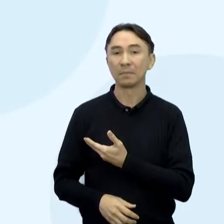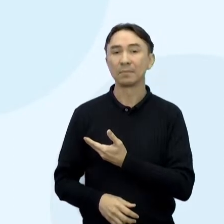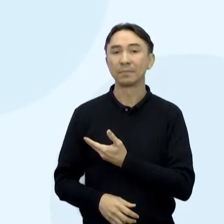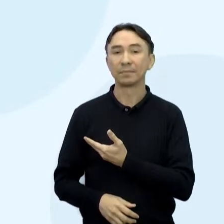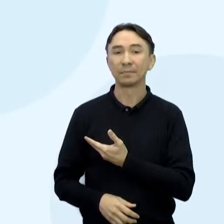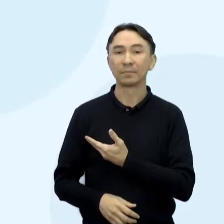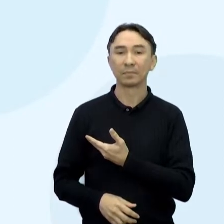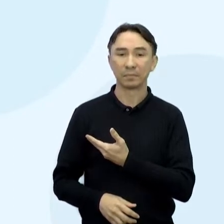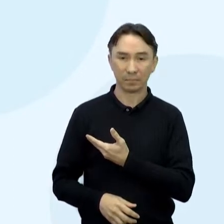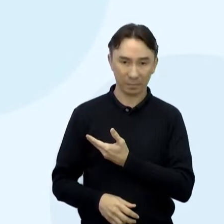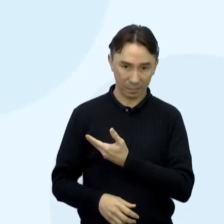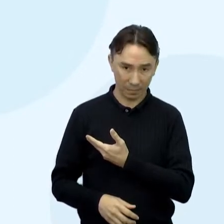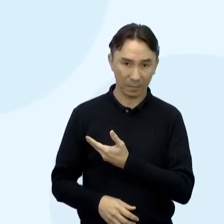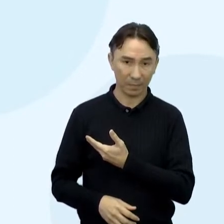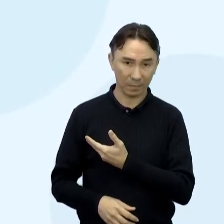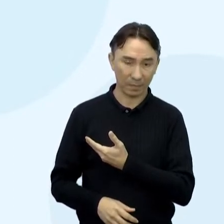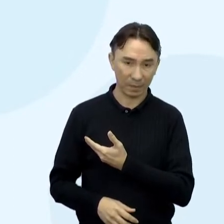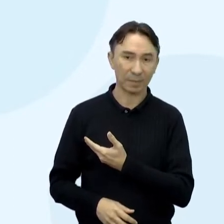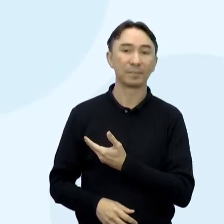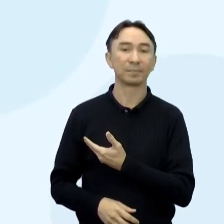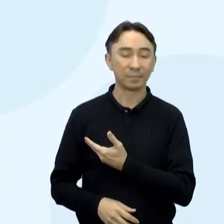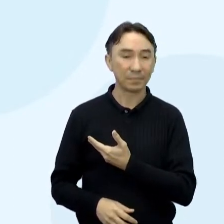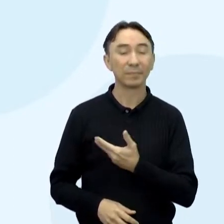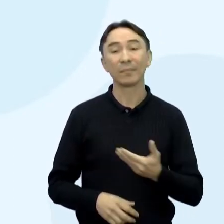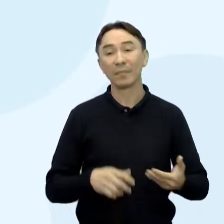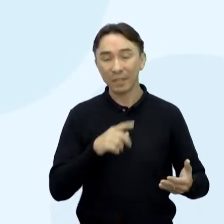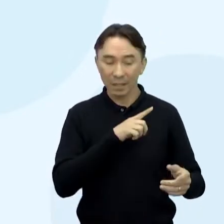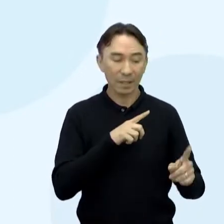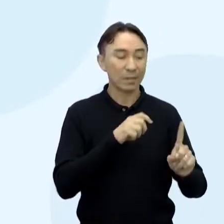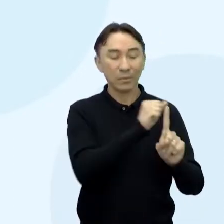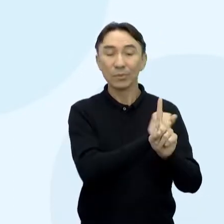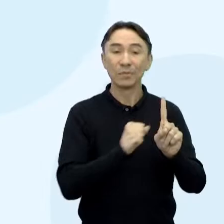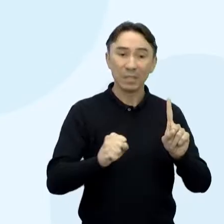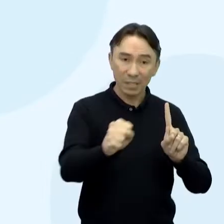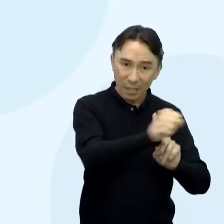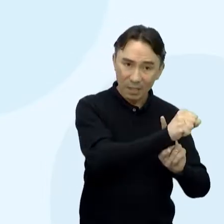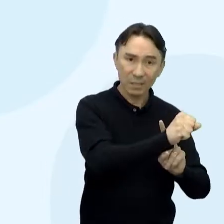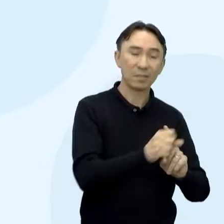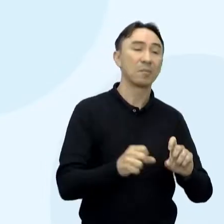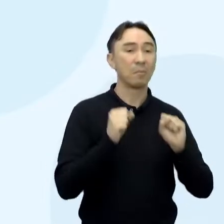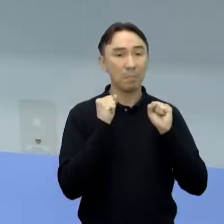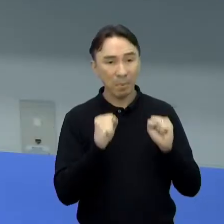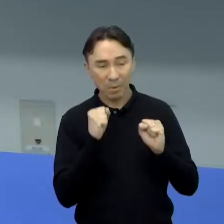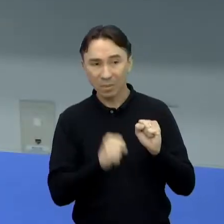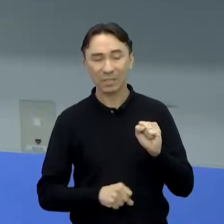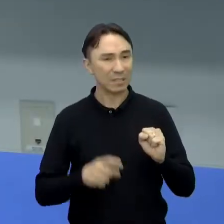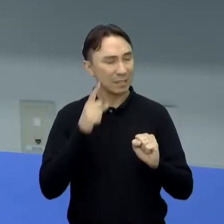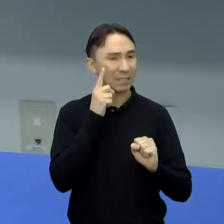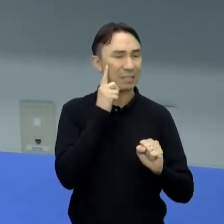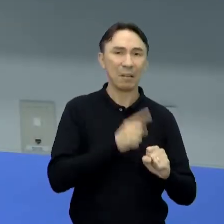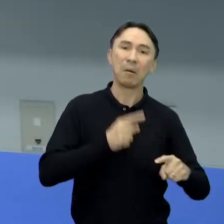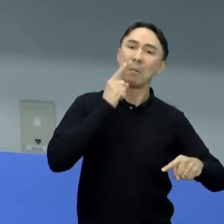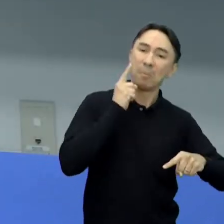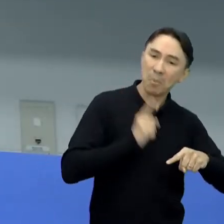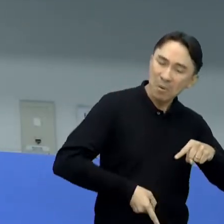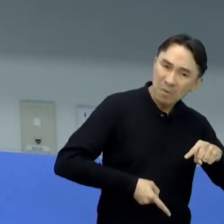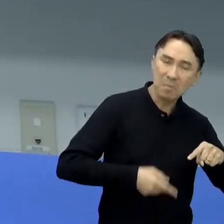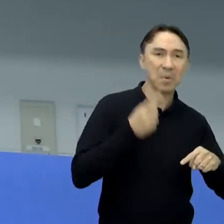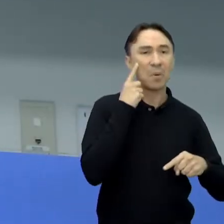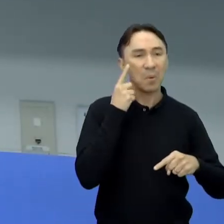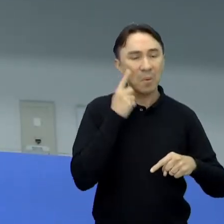reafirma, ou seja, comemora aspectos de uma sociedade. Professor, Dá um exemplo, como assim?